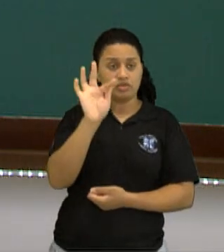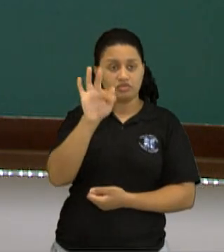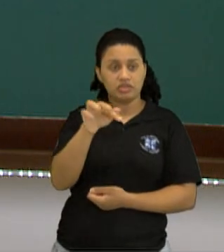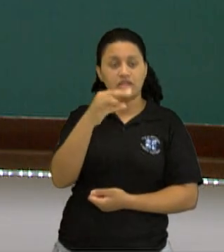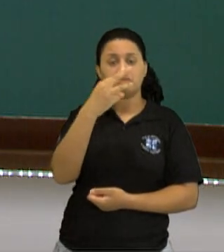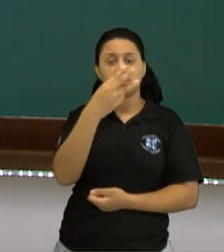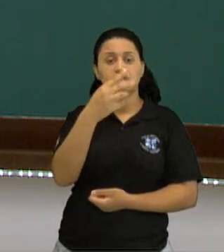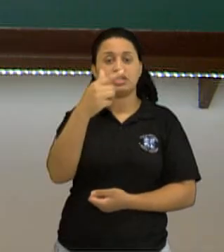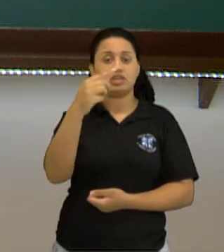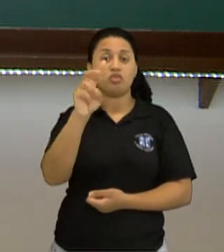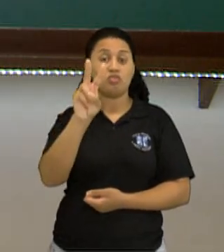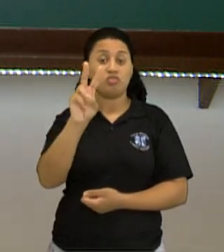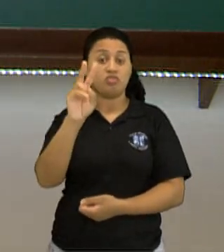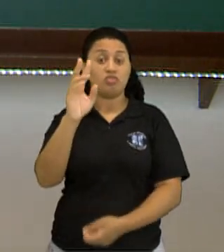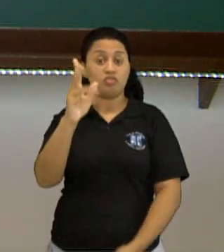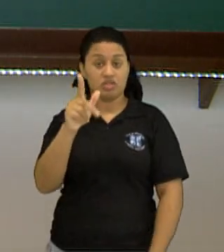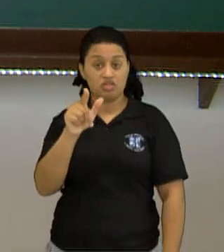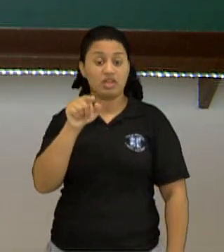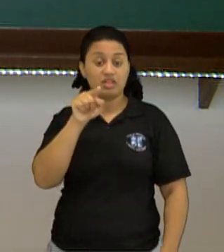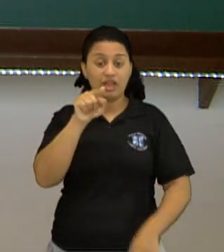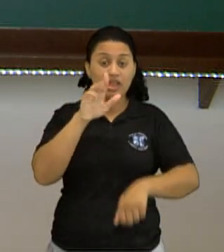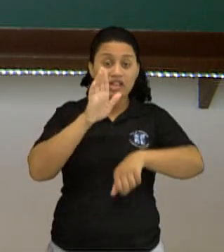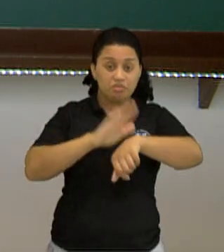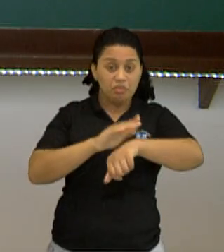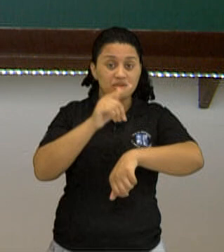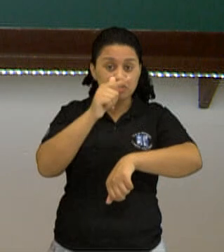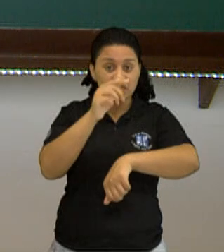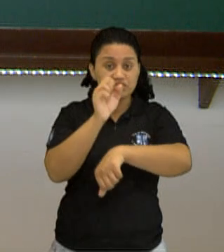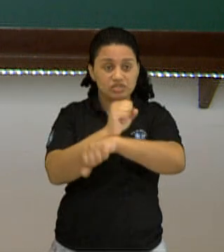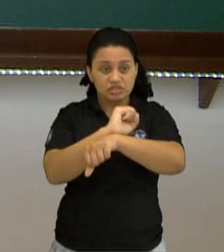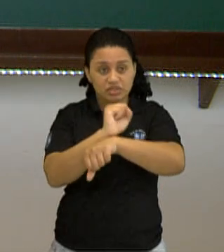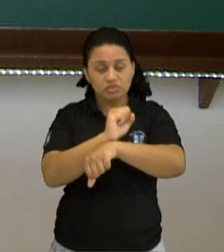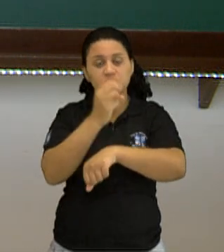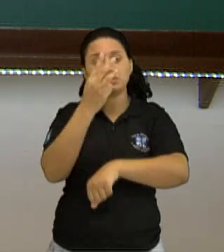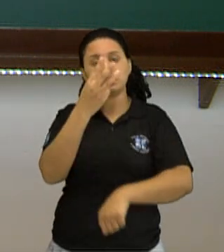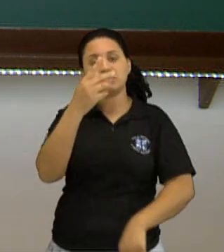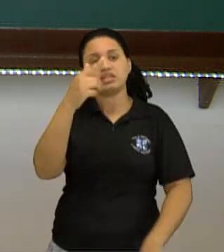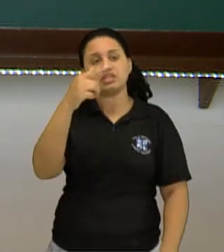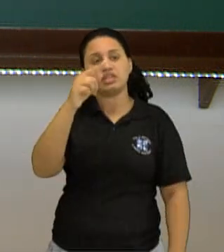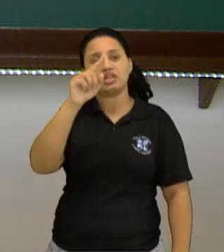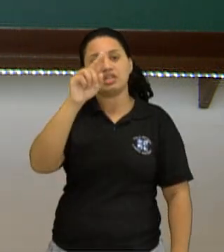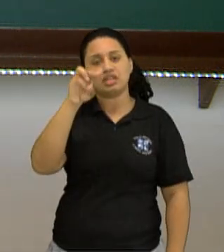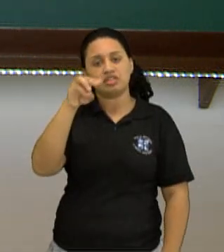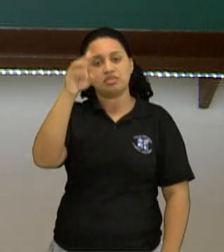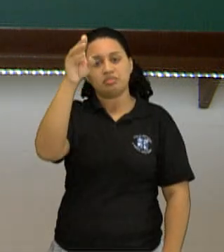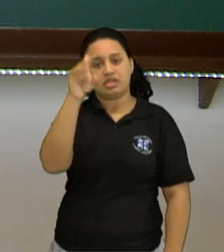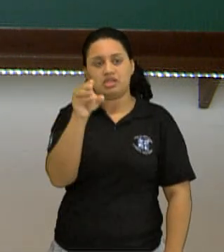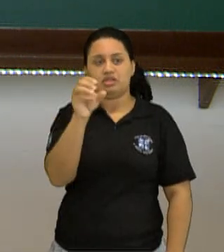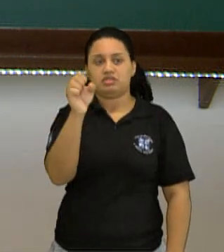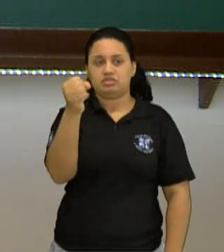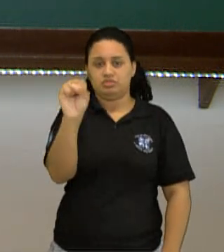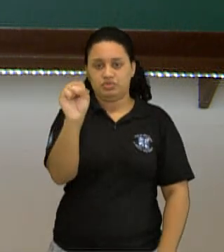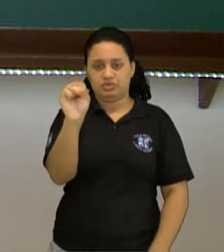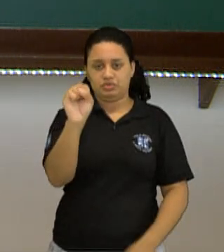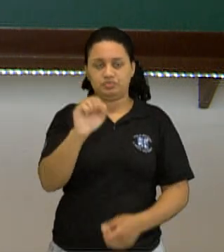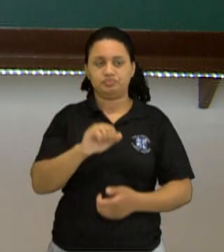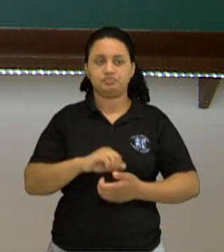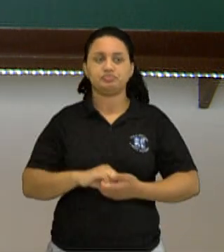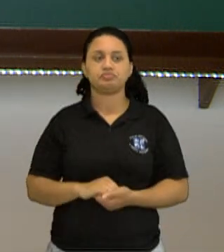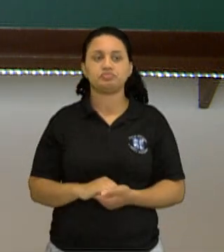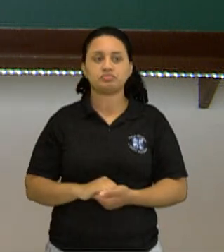que a velocidade no instante 7 desse nosso amigo, ele será de 37 metros por